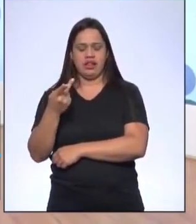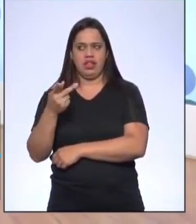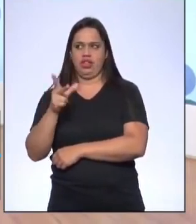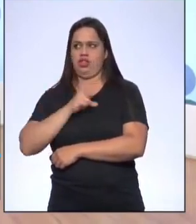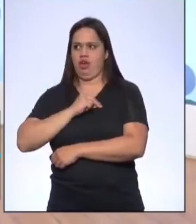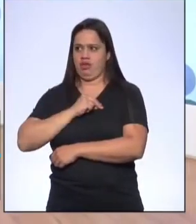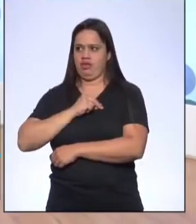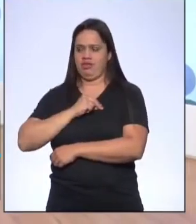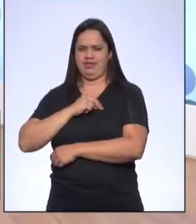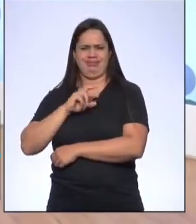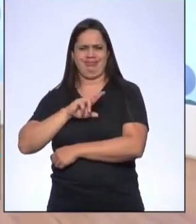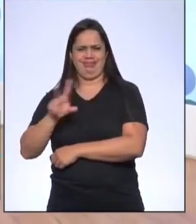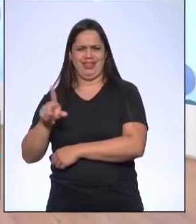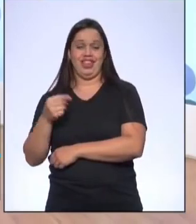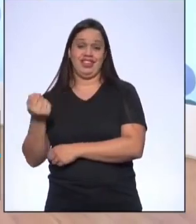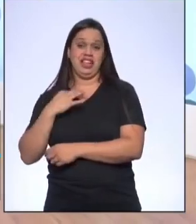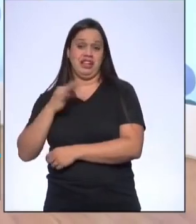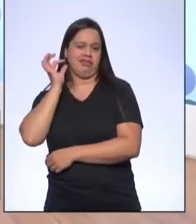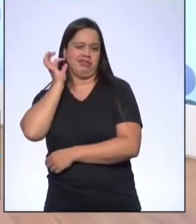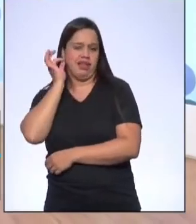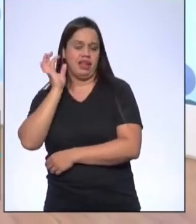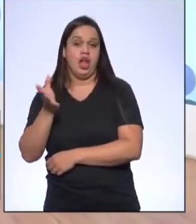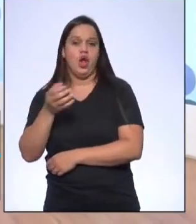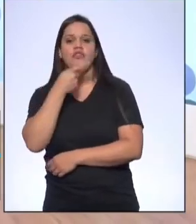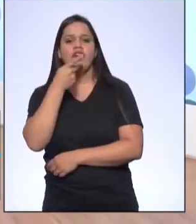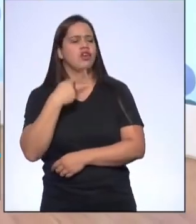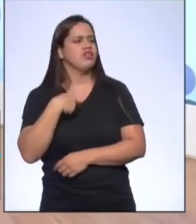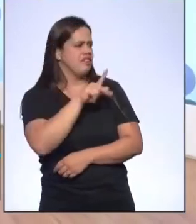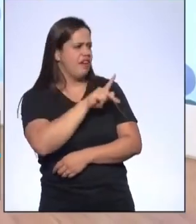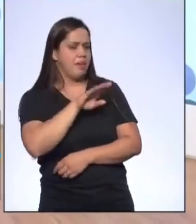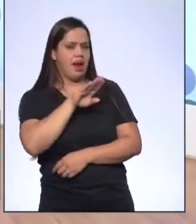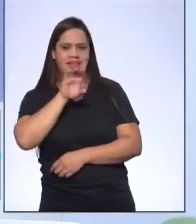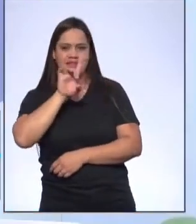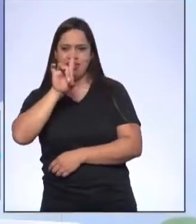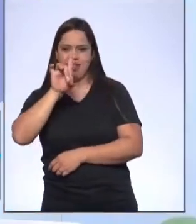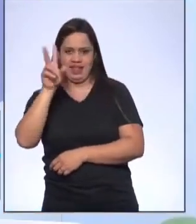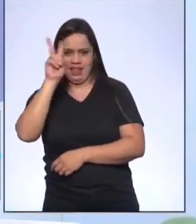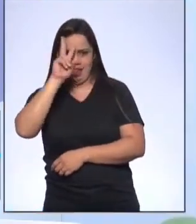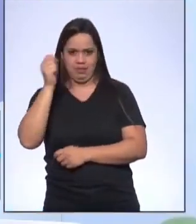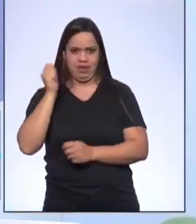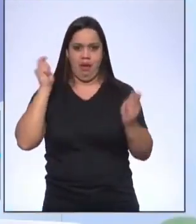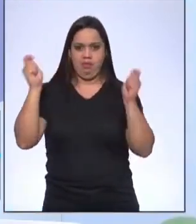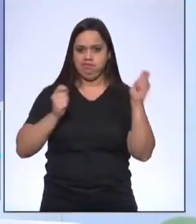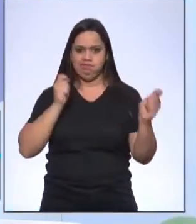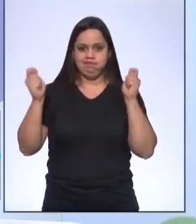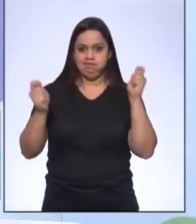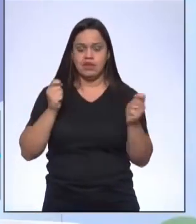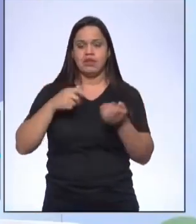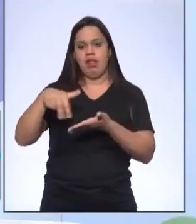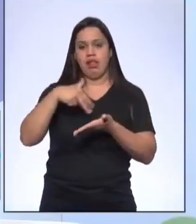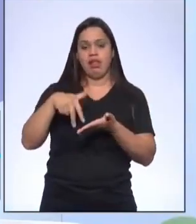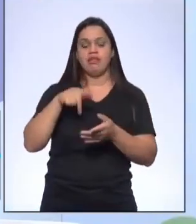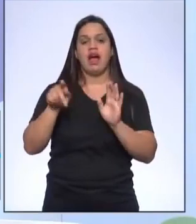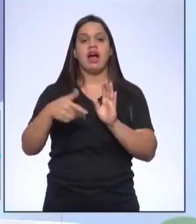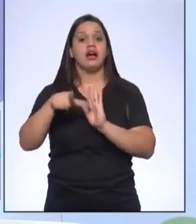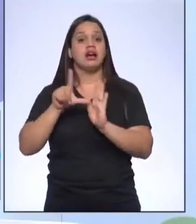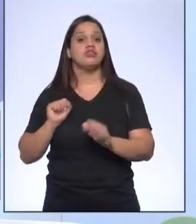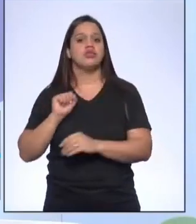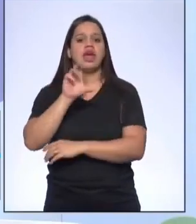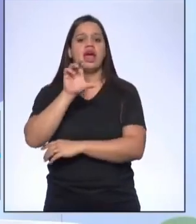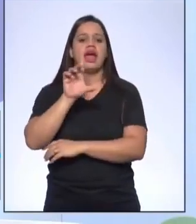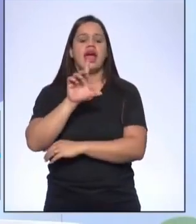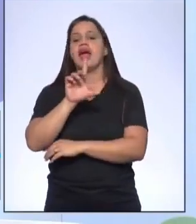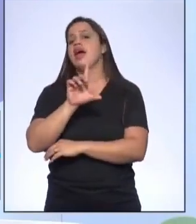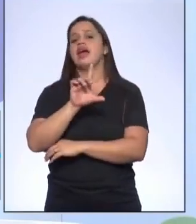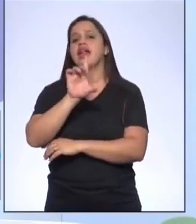vai pra danceteria? Eu falava, não, pai, eu vou pra balada. Já era balada, hein? Então, assim, tem muitas gírias, né? Variantes mais informais da